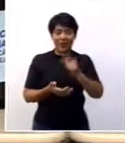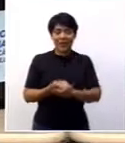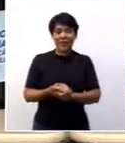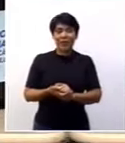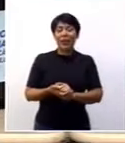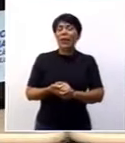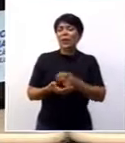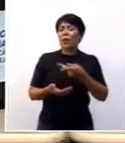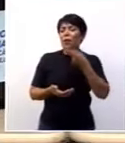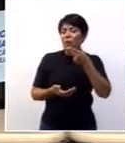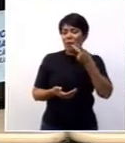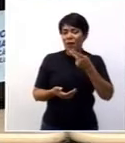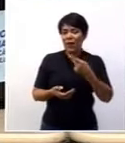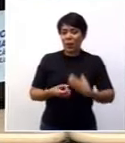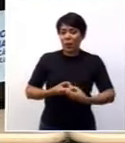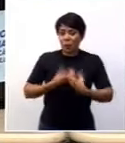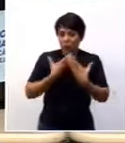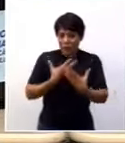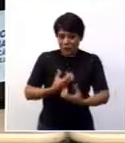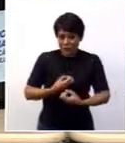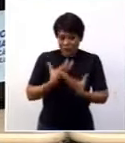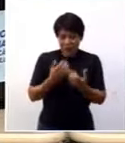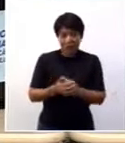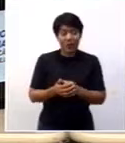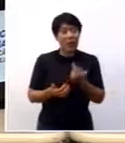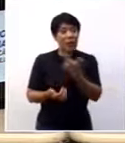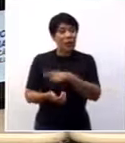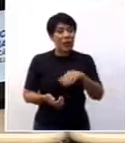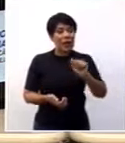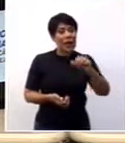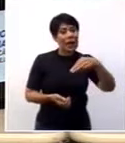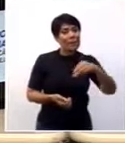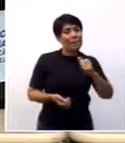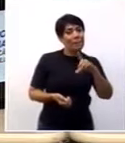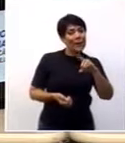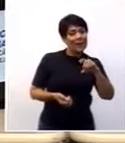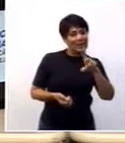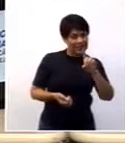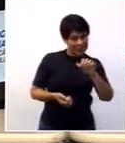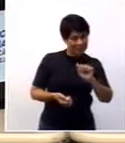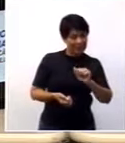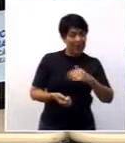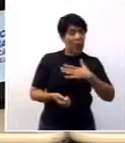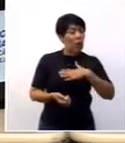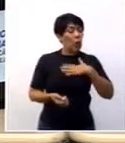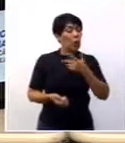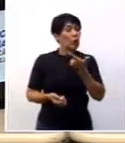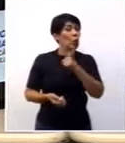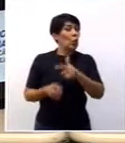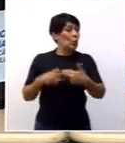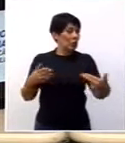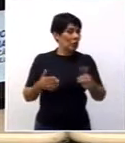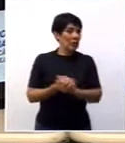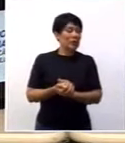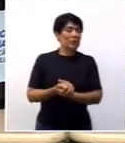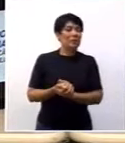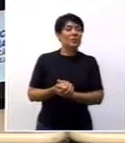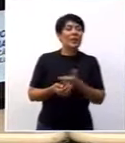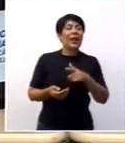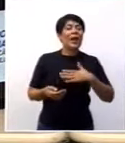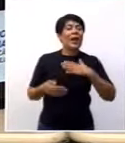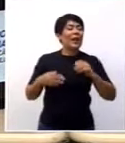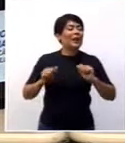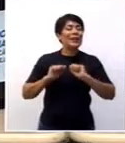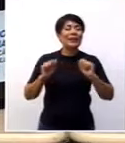do gênero poema, certo? A Amanda, o gosto dela é para outro gênero. Ela adora